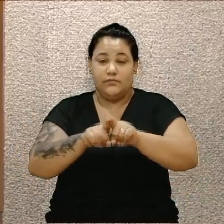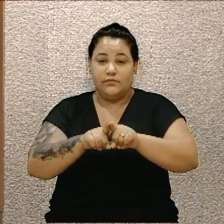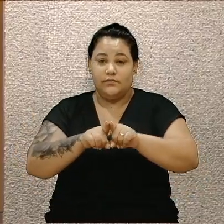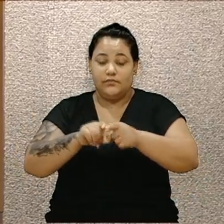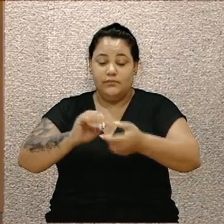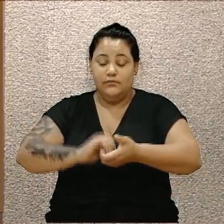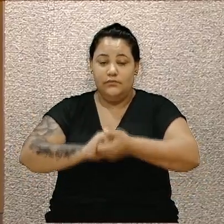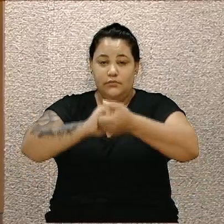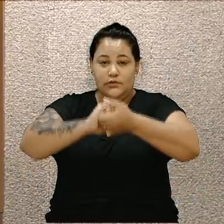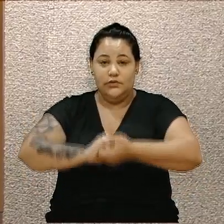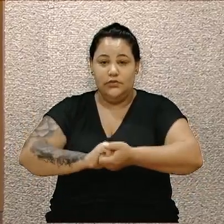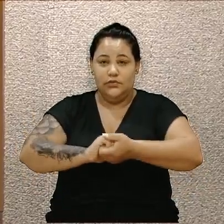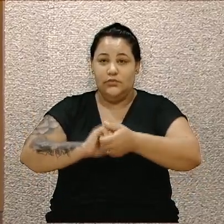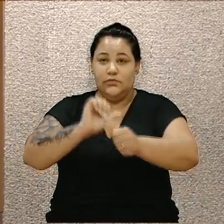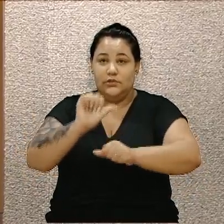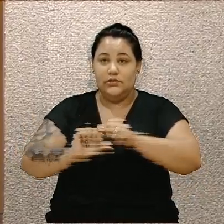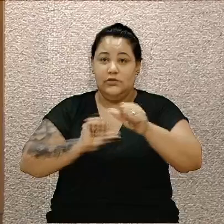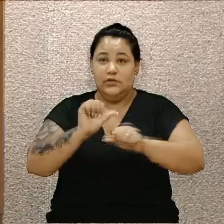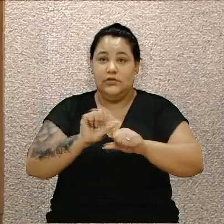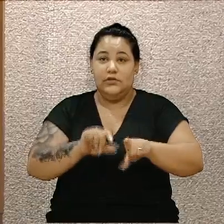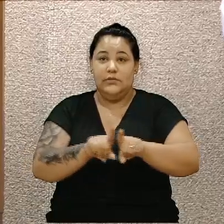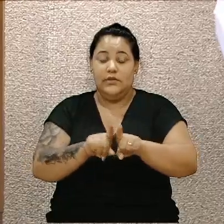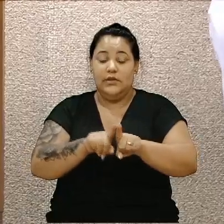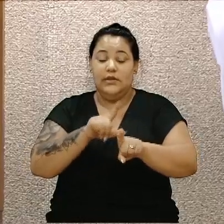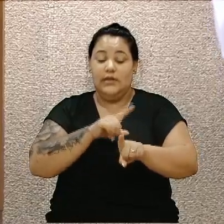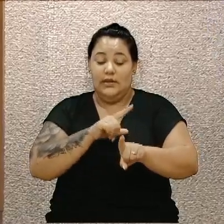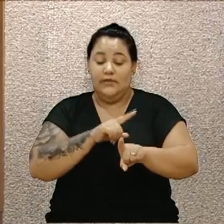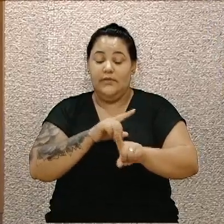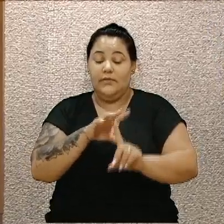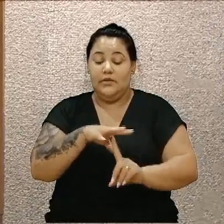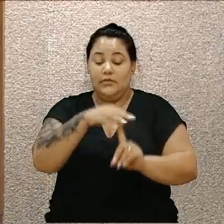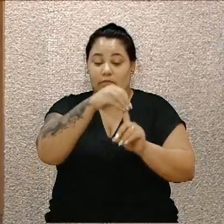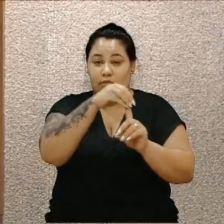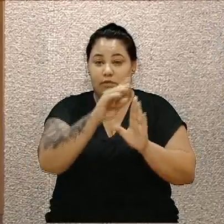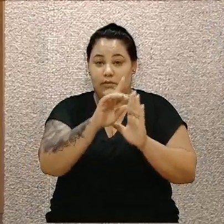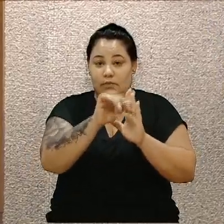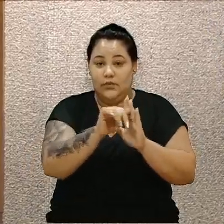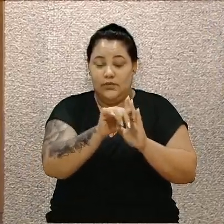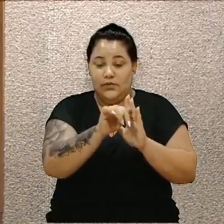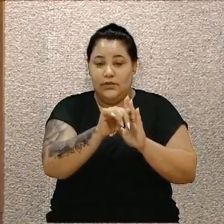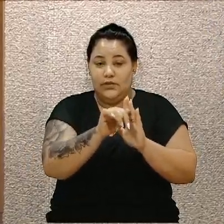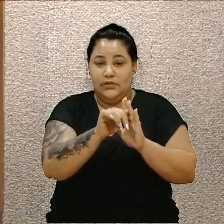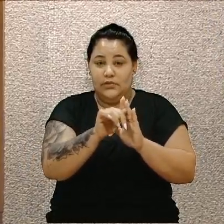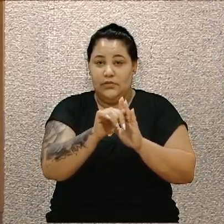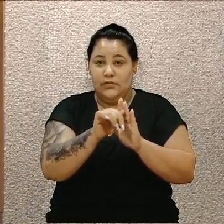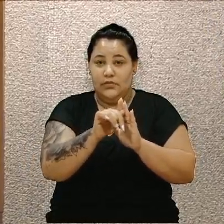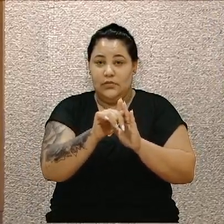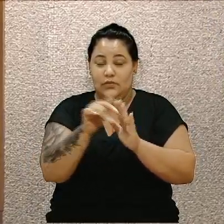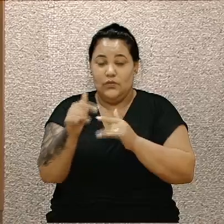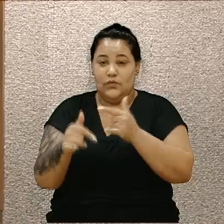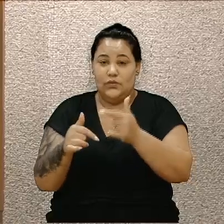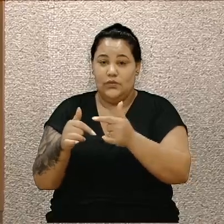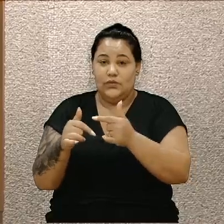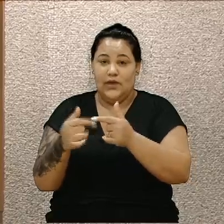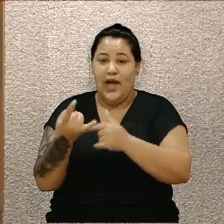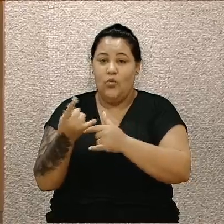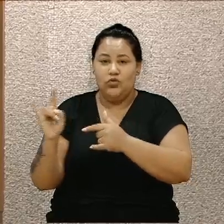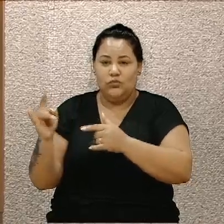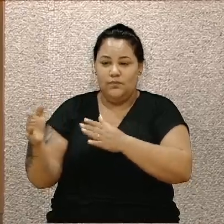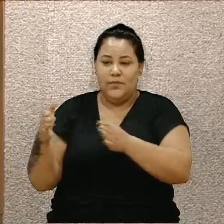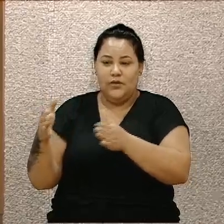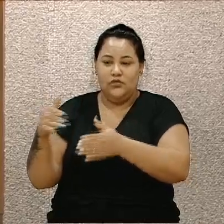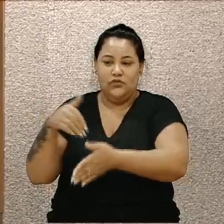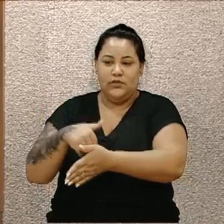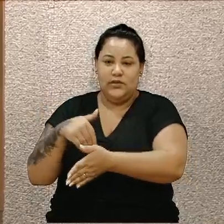saúdo uma alteração que houve, principalmente depois da legislatura passada, que os vereadores passaram a